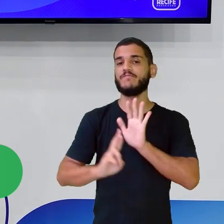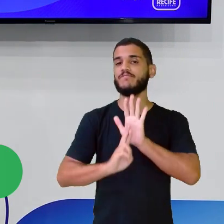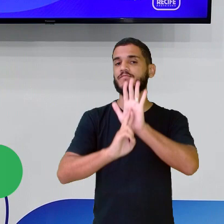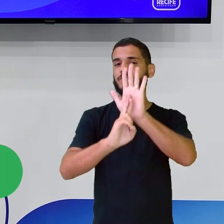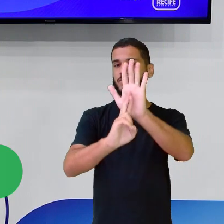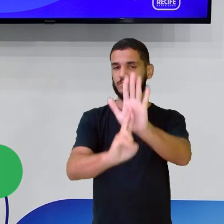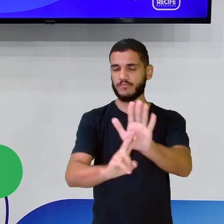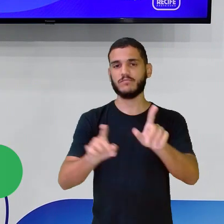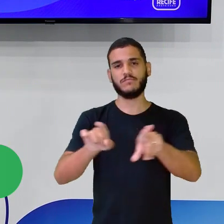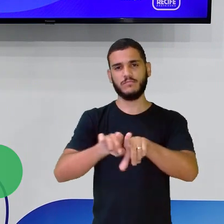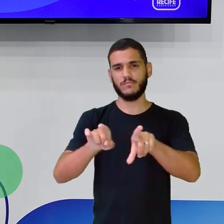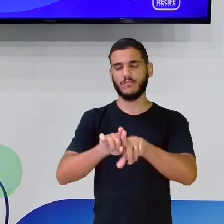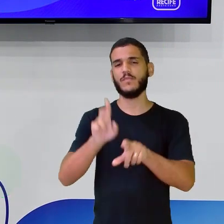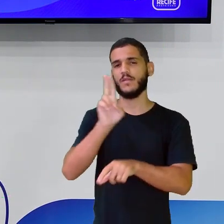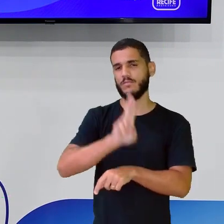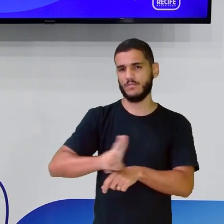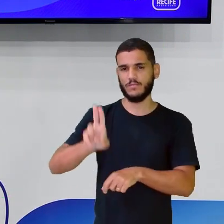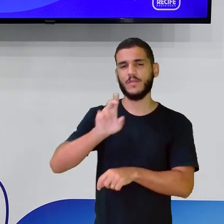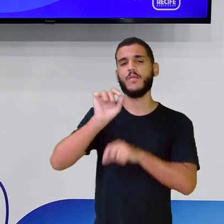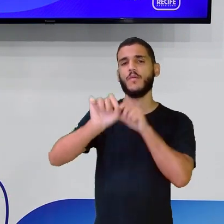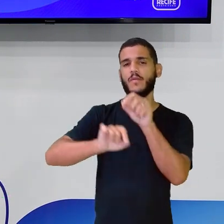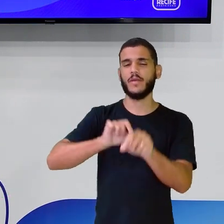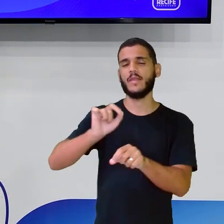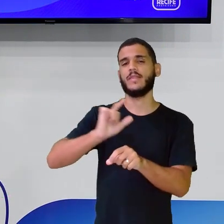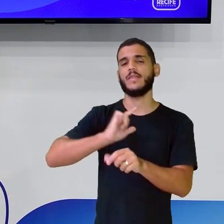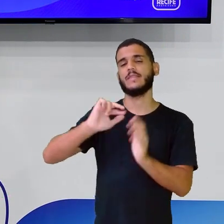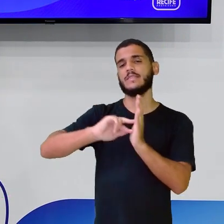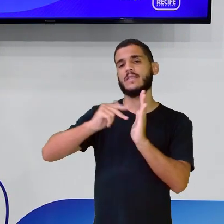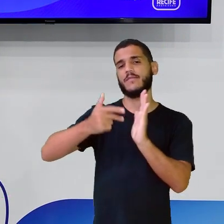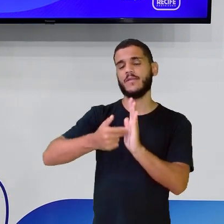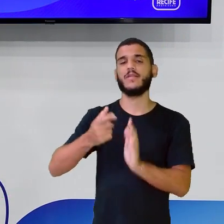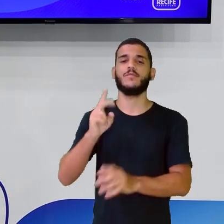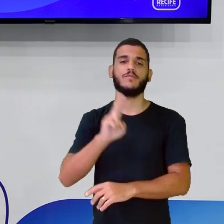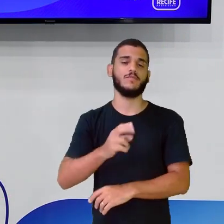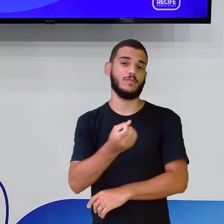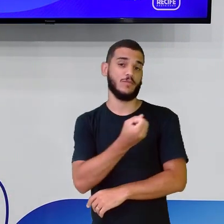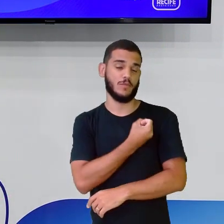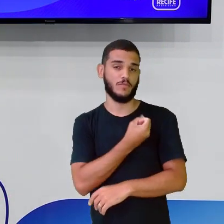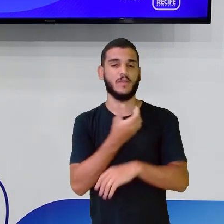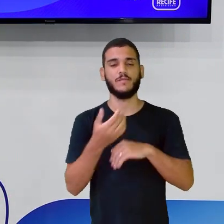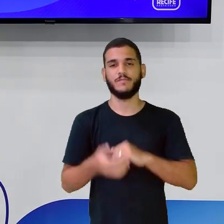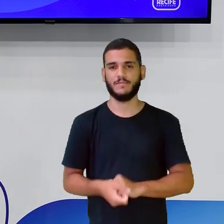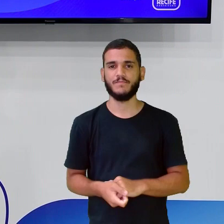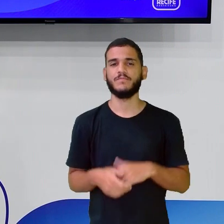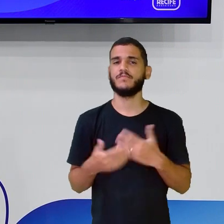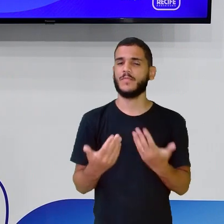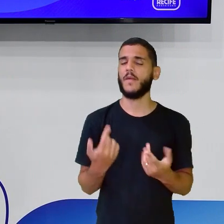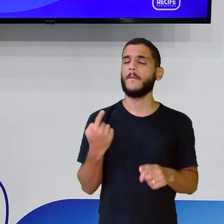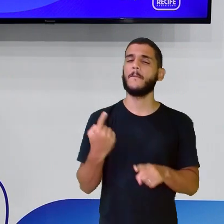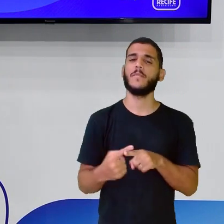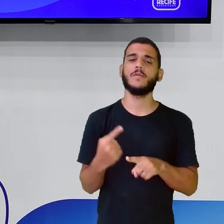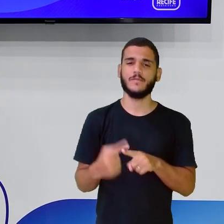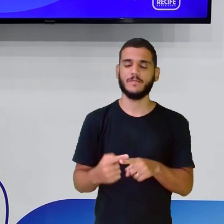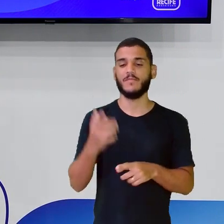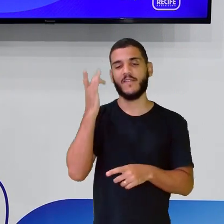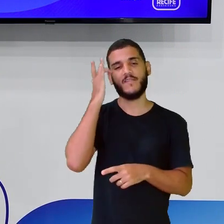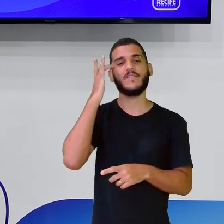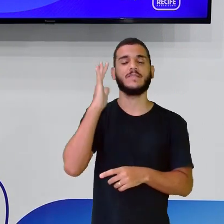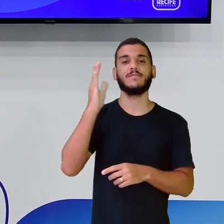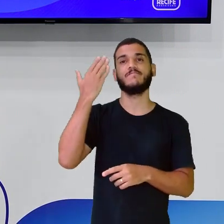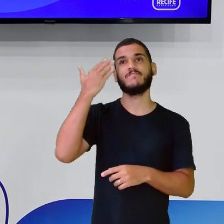representações e a partir dali elas são representadas numericamente, tá? Por que isso? Para